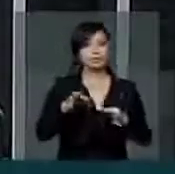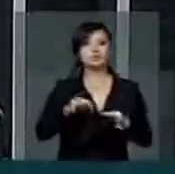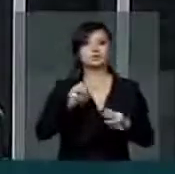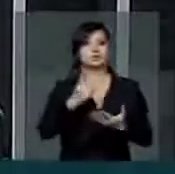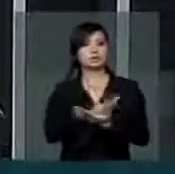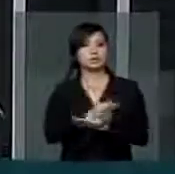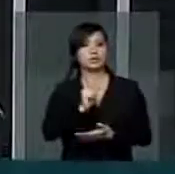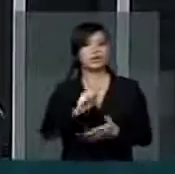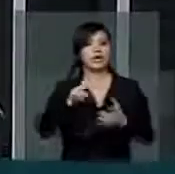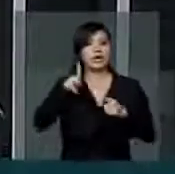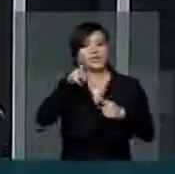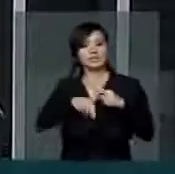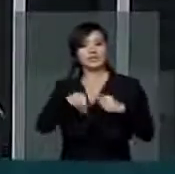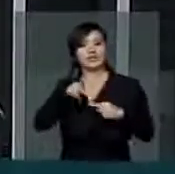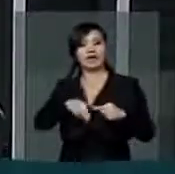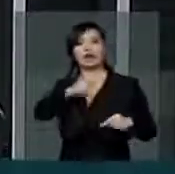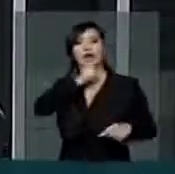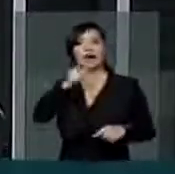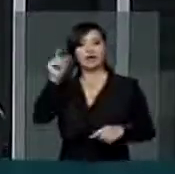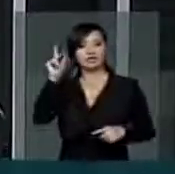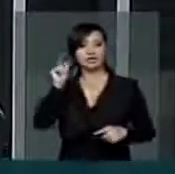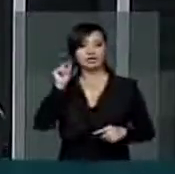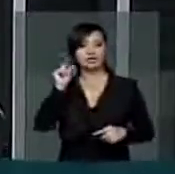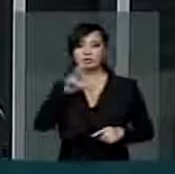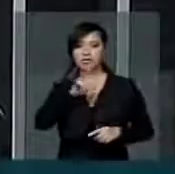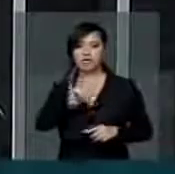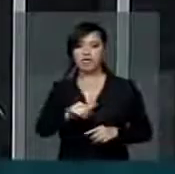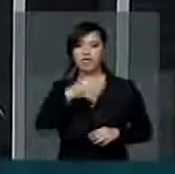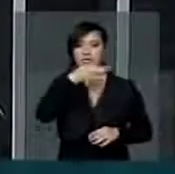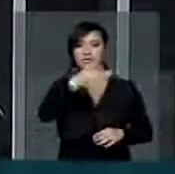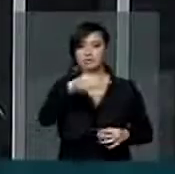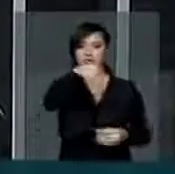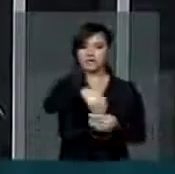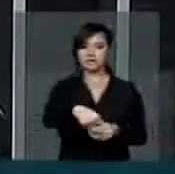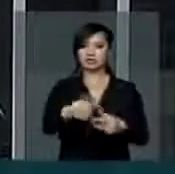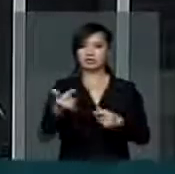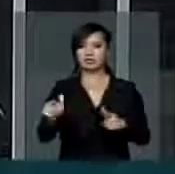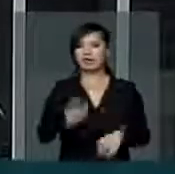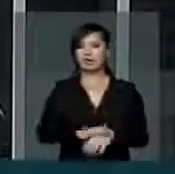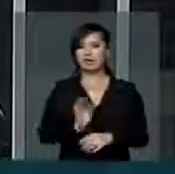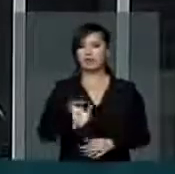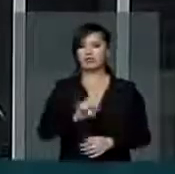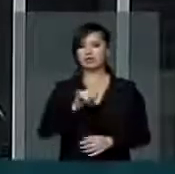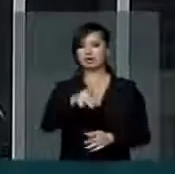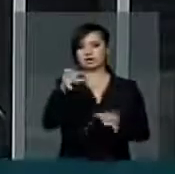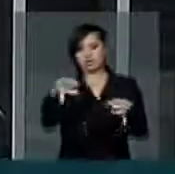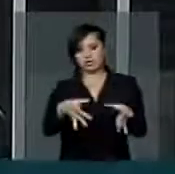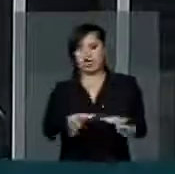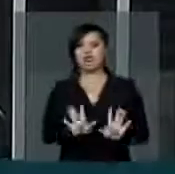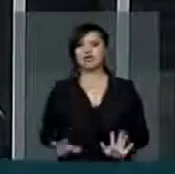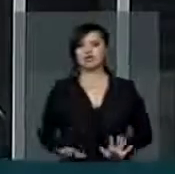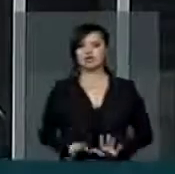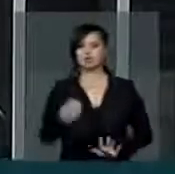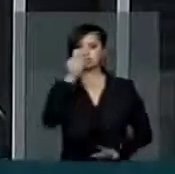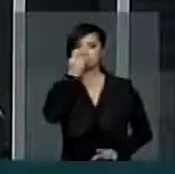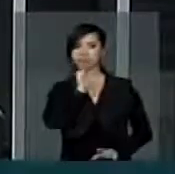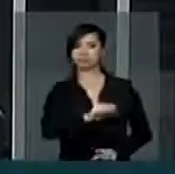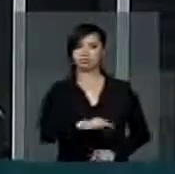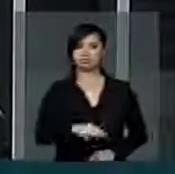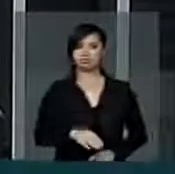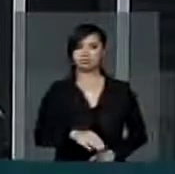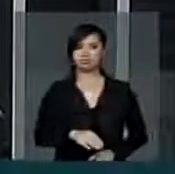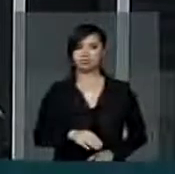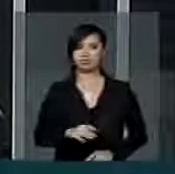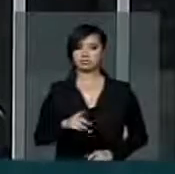votados. Como eu disse aqui, o veto, por exemplo, de suma importância, que a sociedade